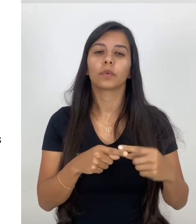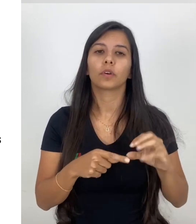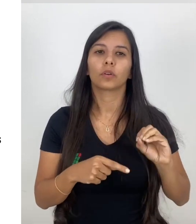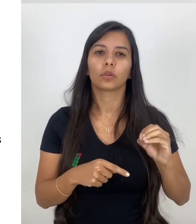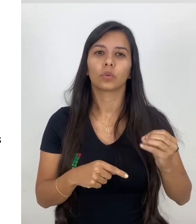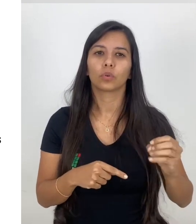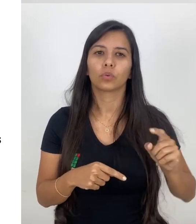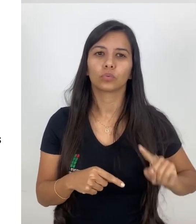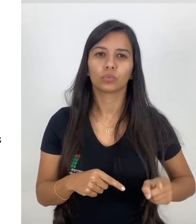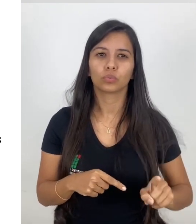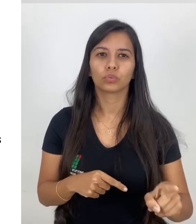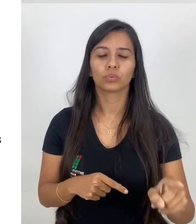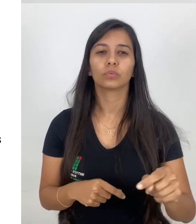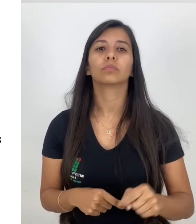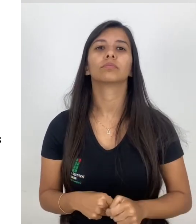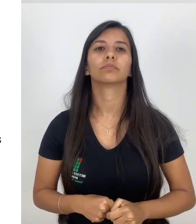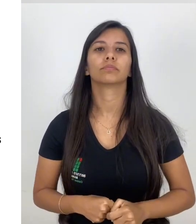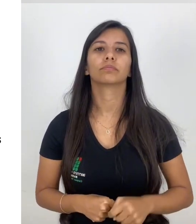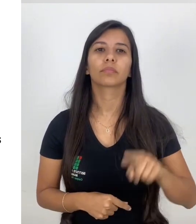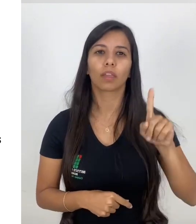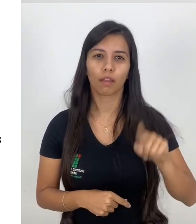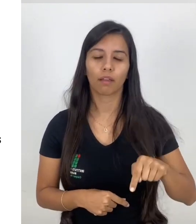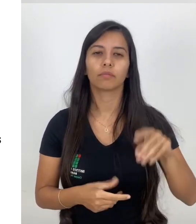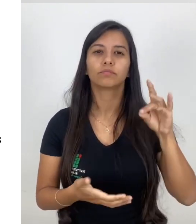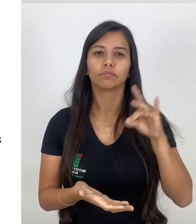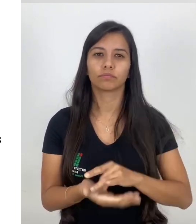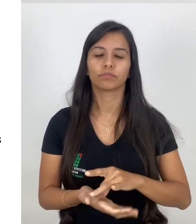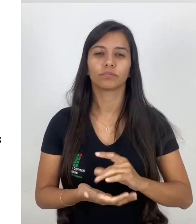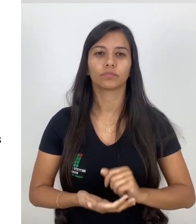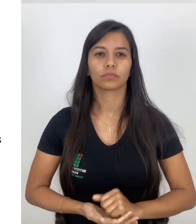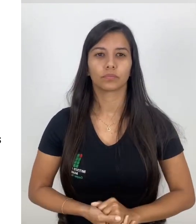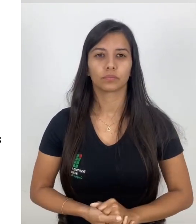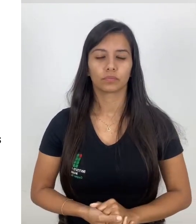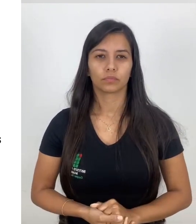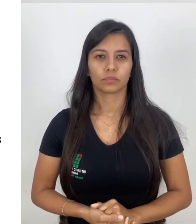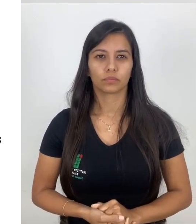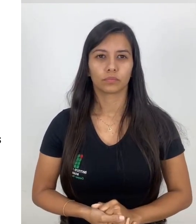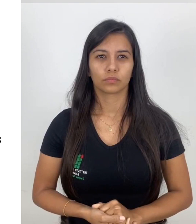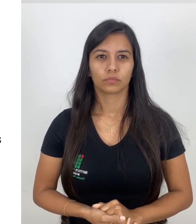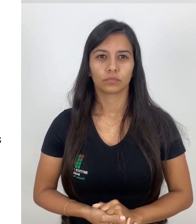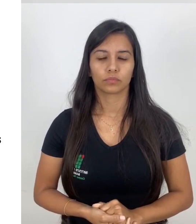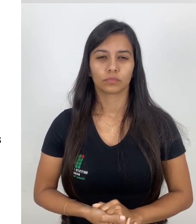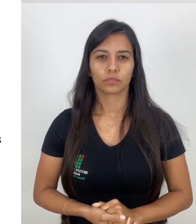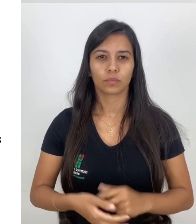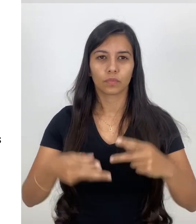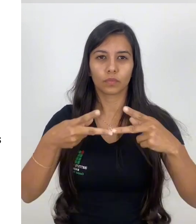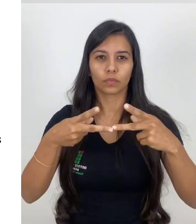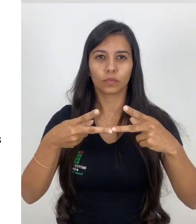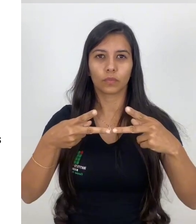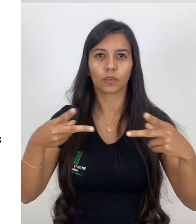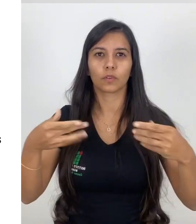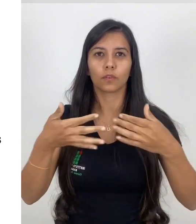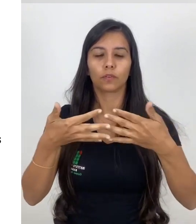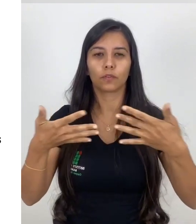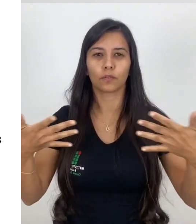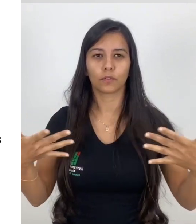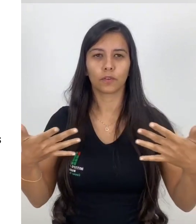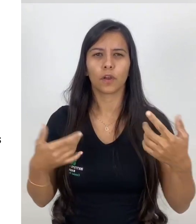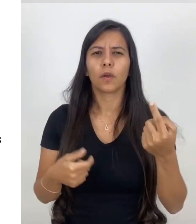gamética. Então ela faz meiose simplesmente porque ela é obrigada a fazer meiose, tá? E aí, na prófase